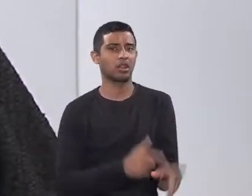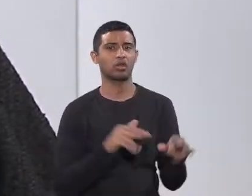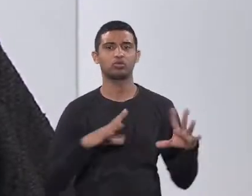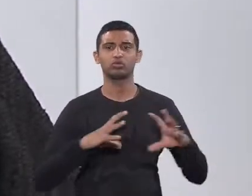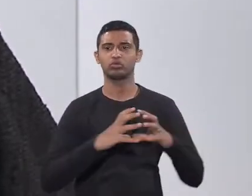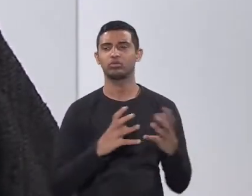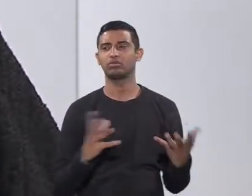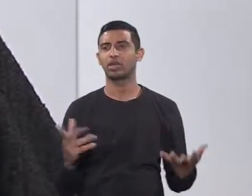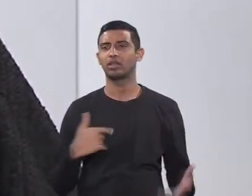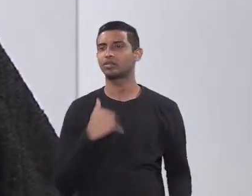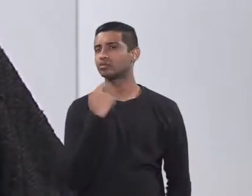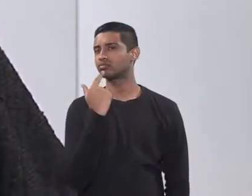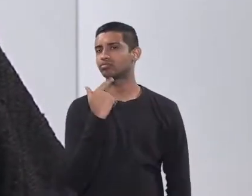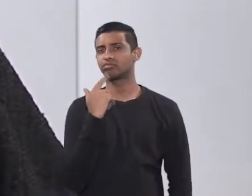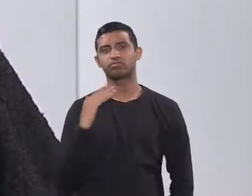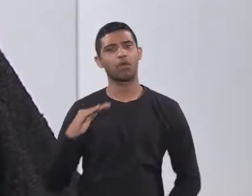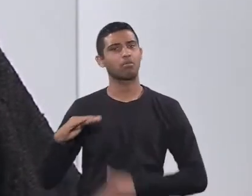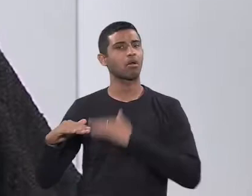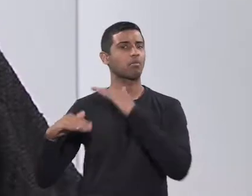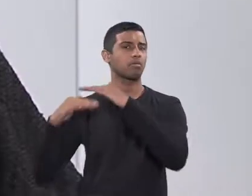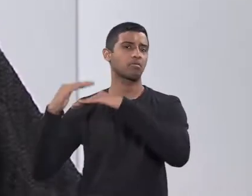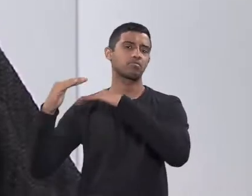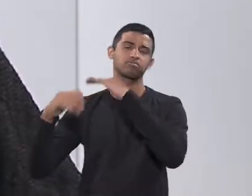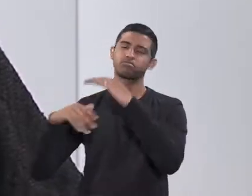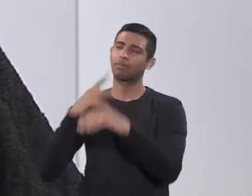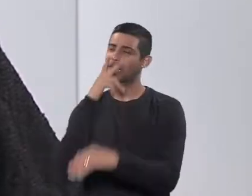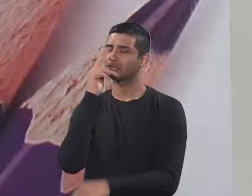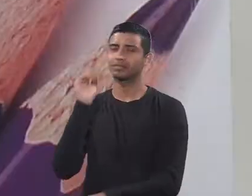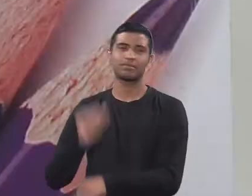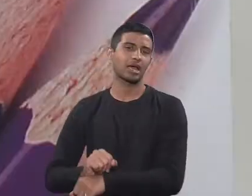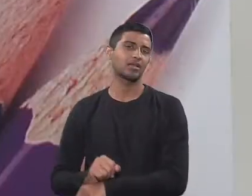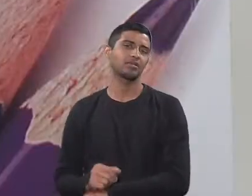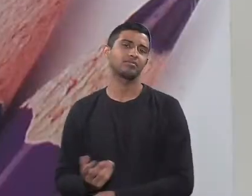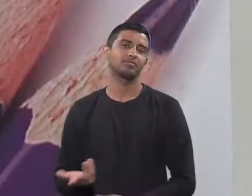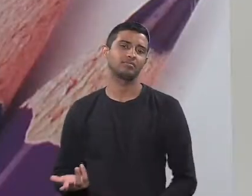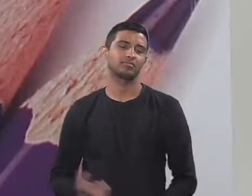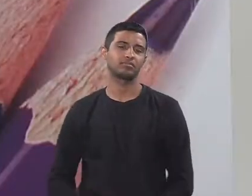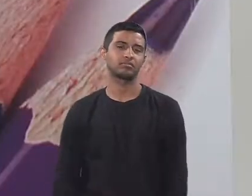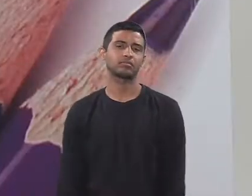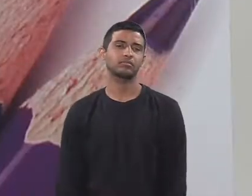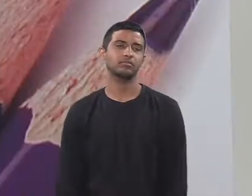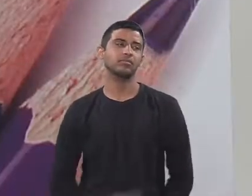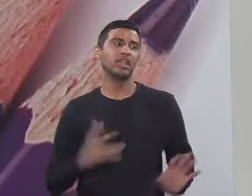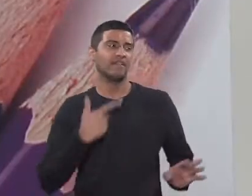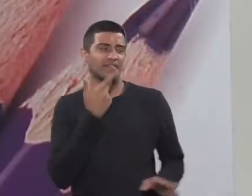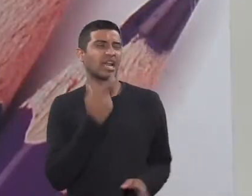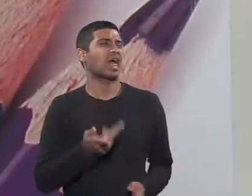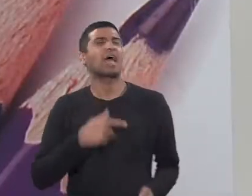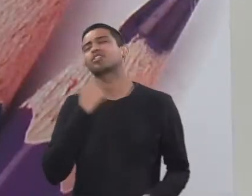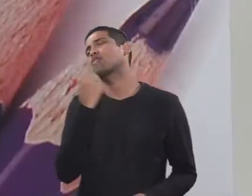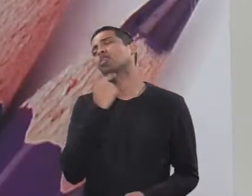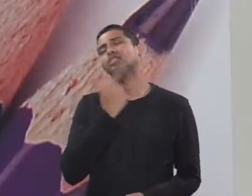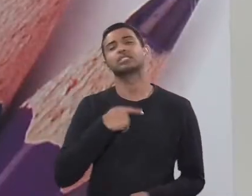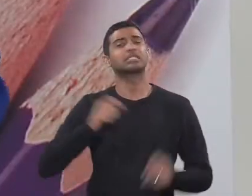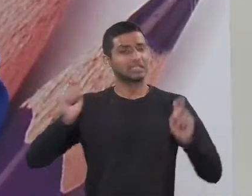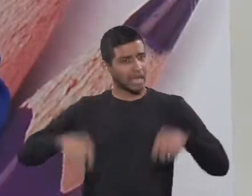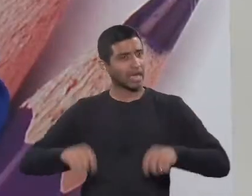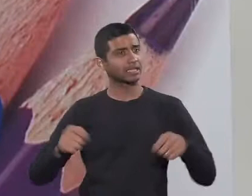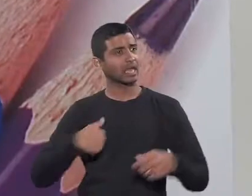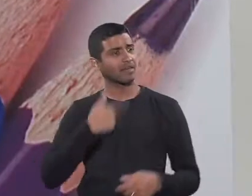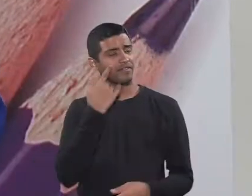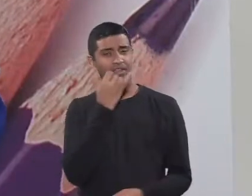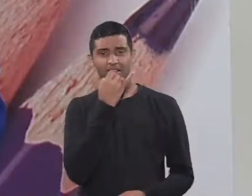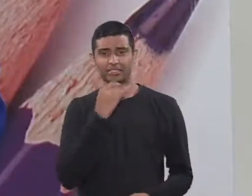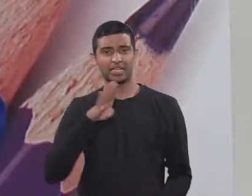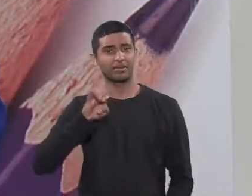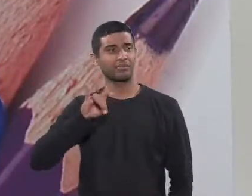turma, ela não consegue evoluir. E aí, para vocês verem, é possível. Ah, mas não é possível. É possível. É possível porque Beto está aí